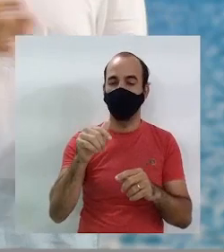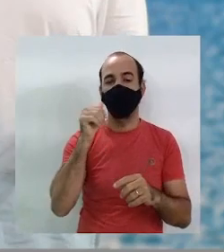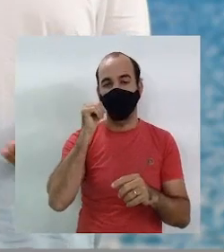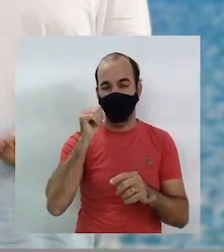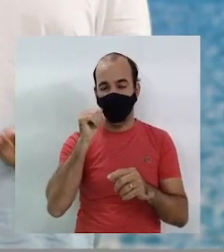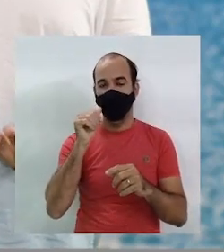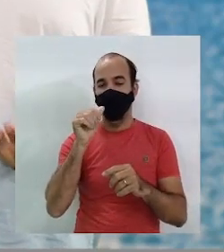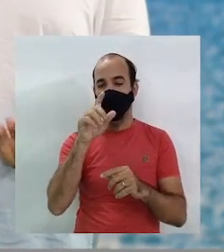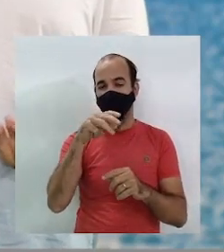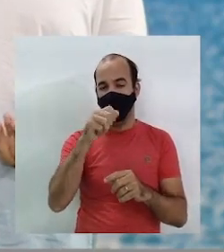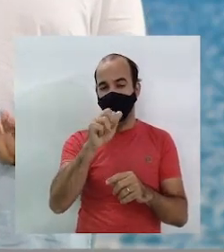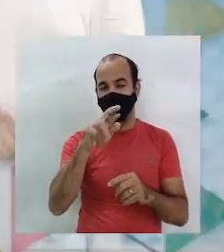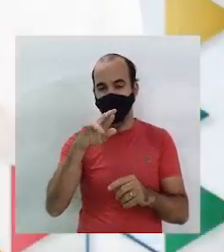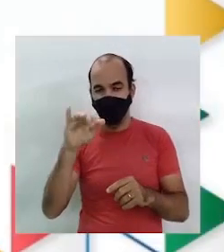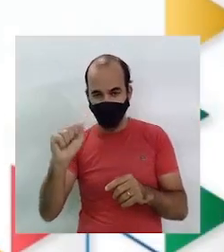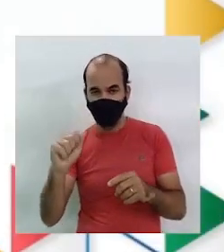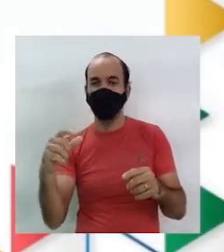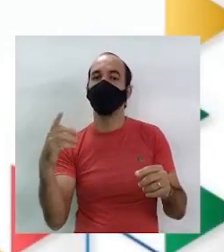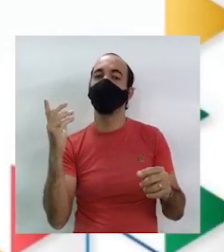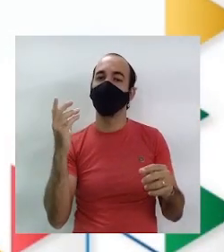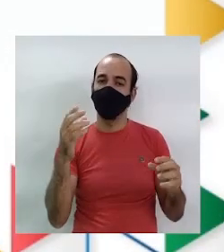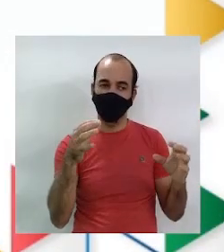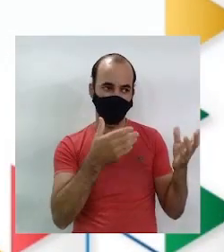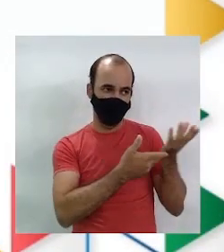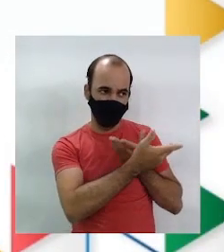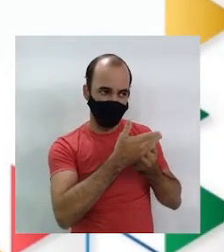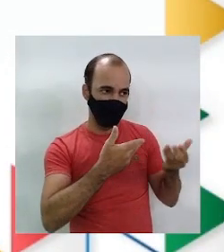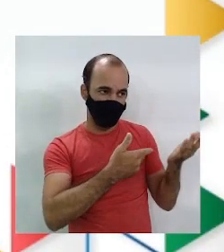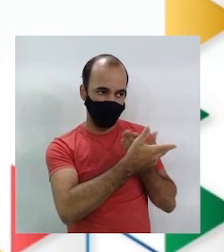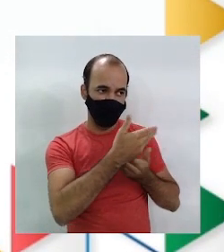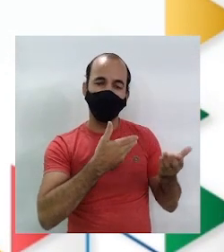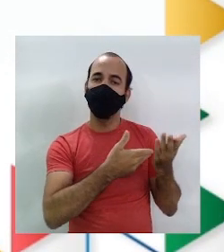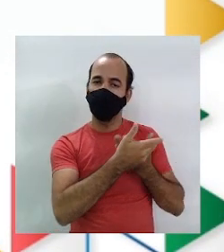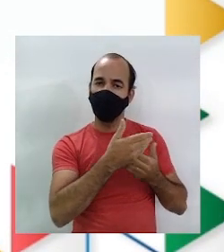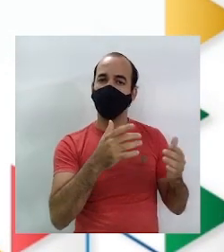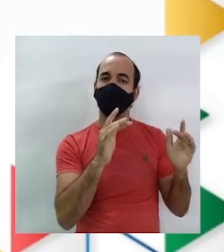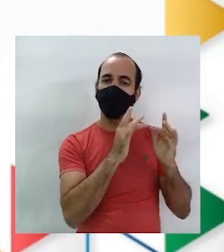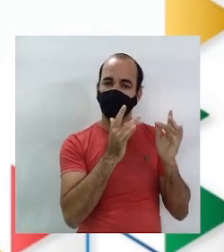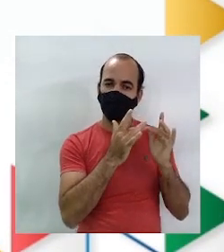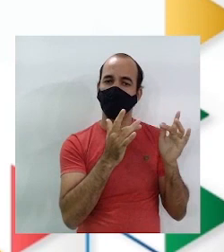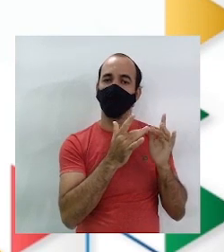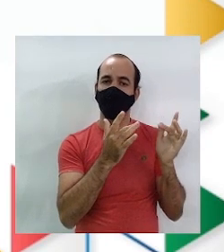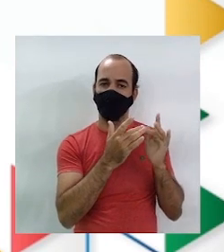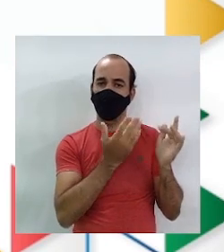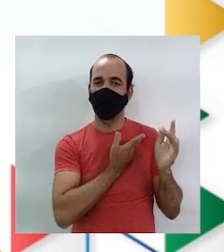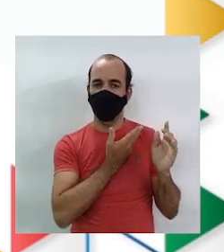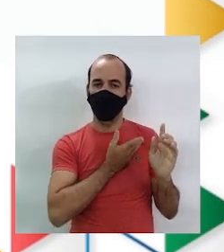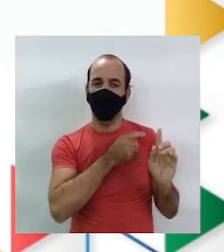Brenan. Na tela a gente tem uma imagem de quem foi a Maria da Conceição,